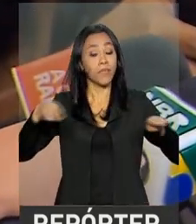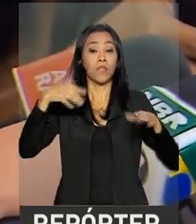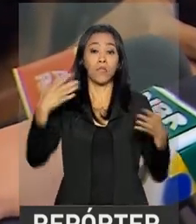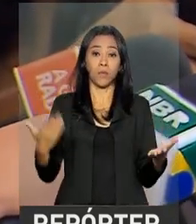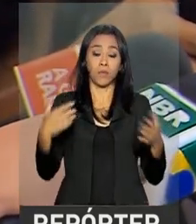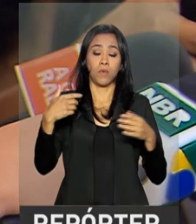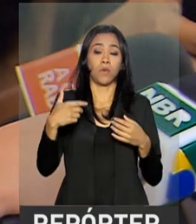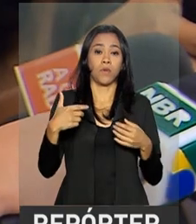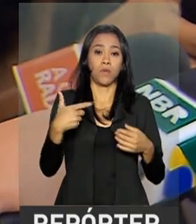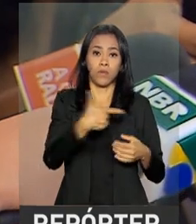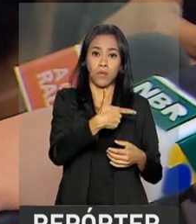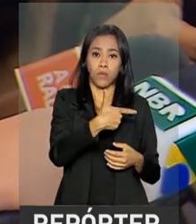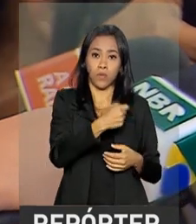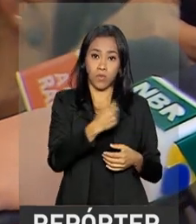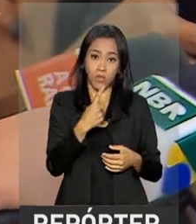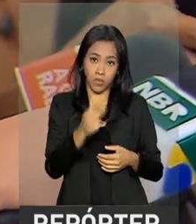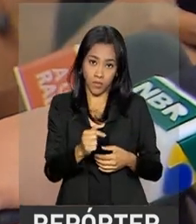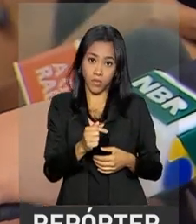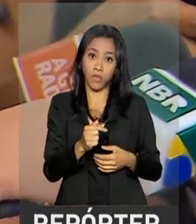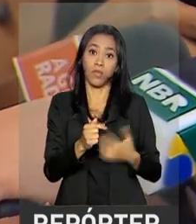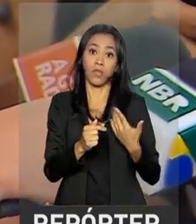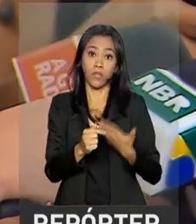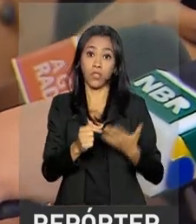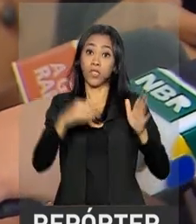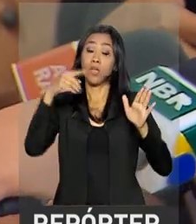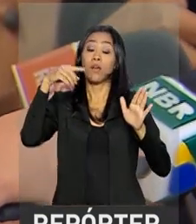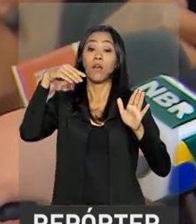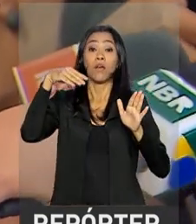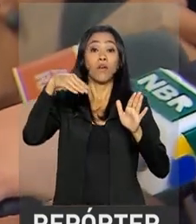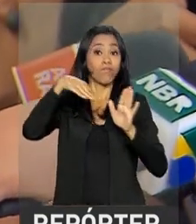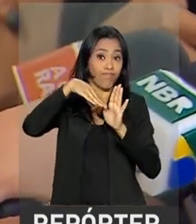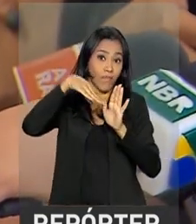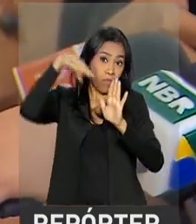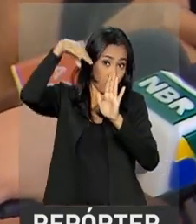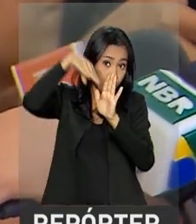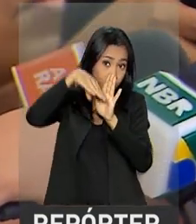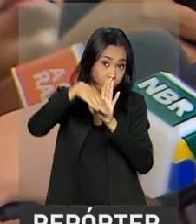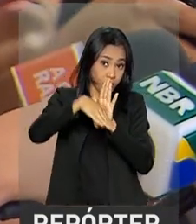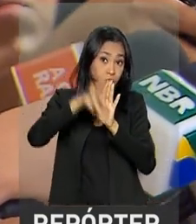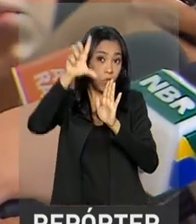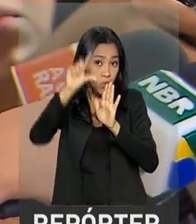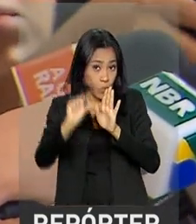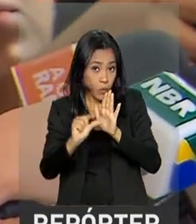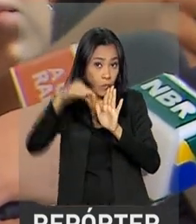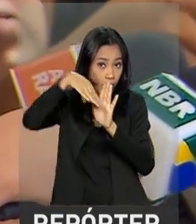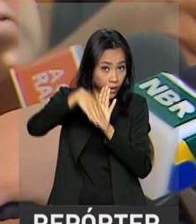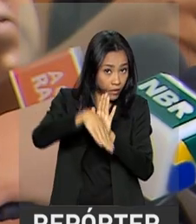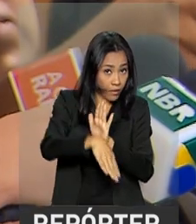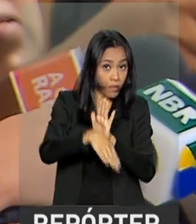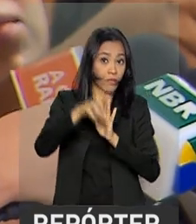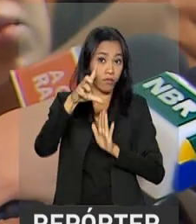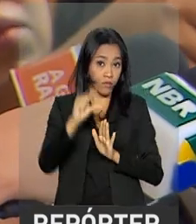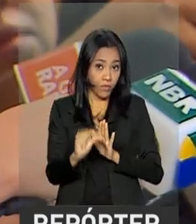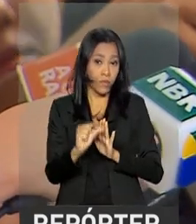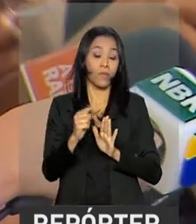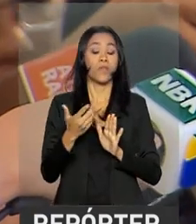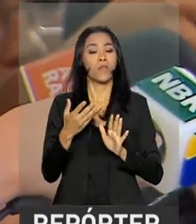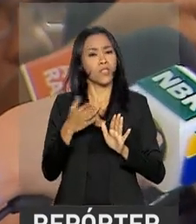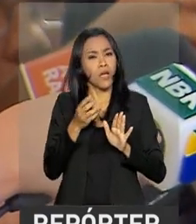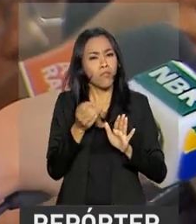da interrupção do movimento de queda de emprego é de um saldo é próximo da